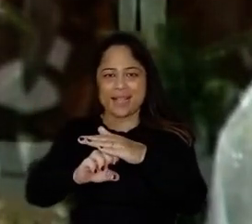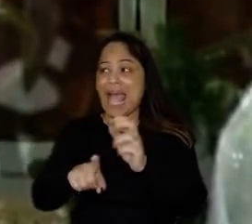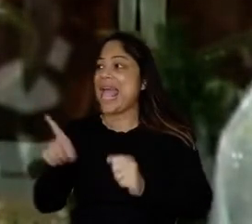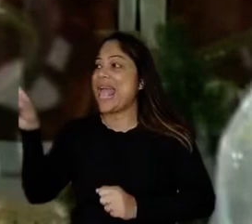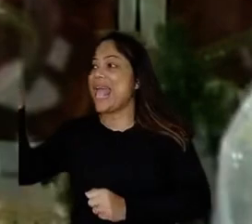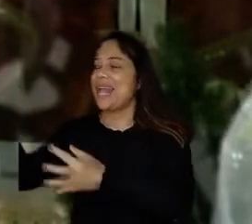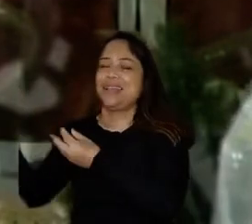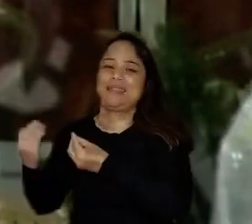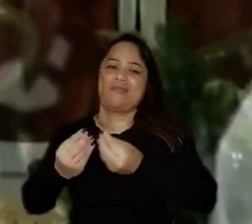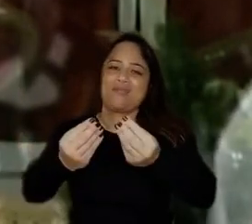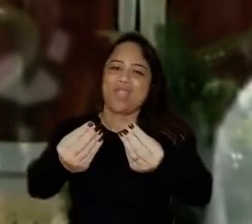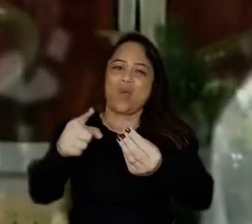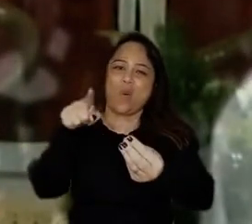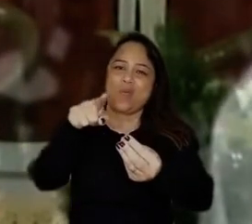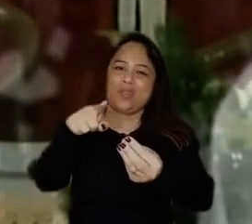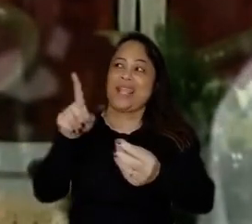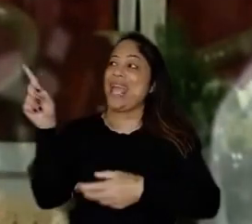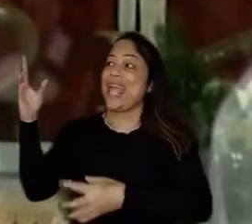foi Deus.